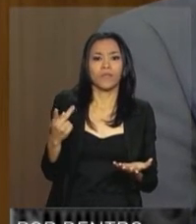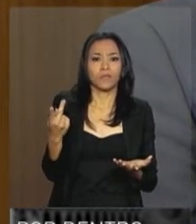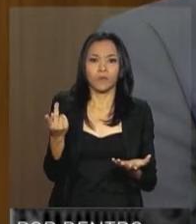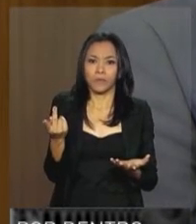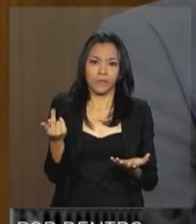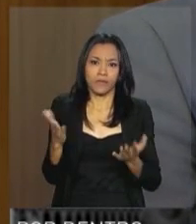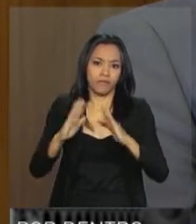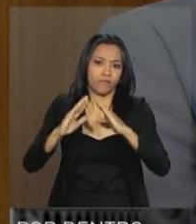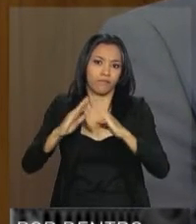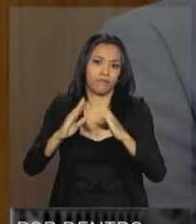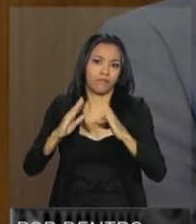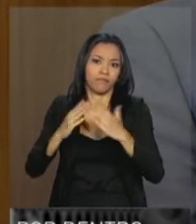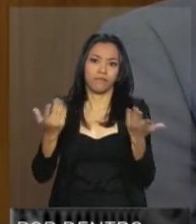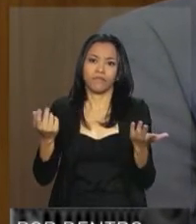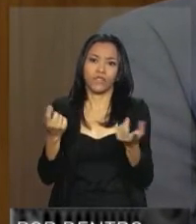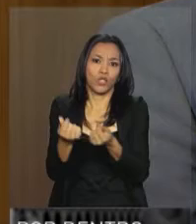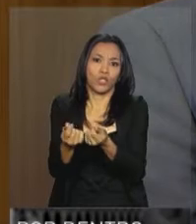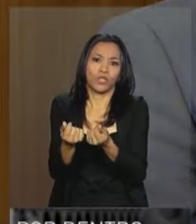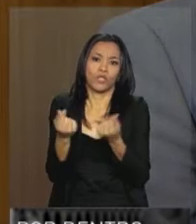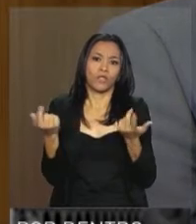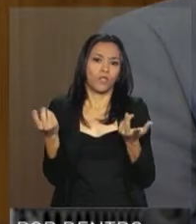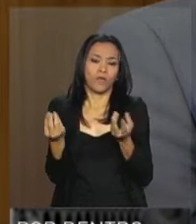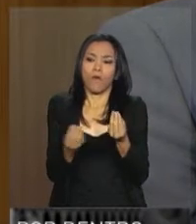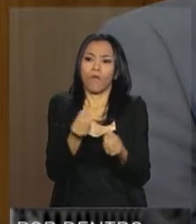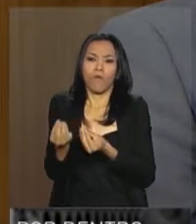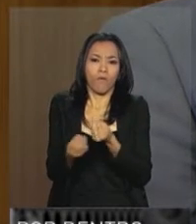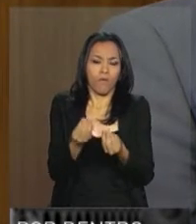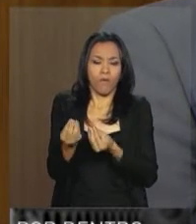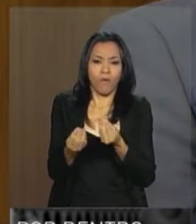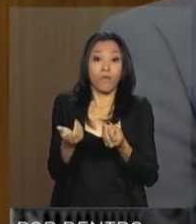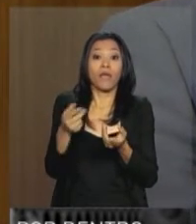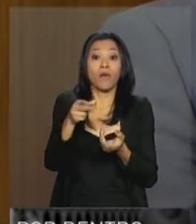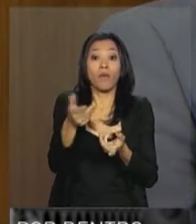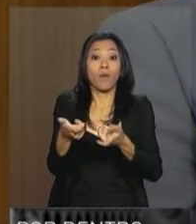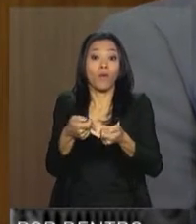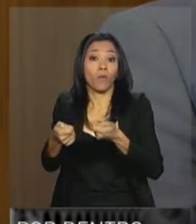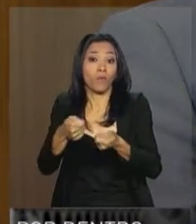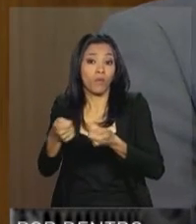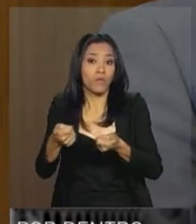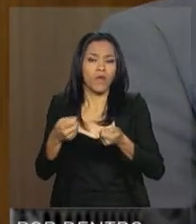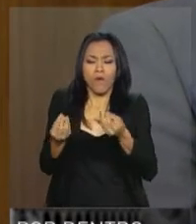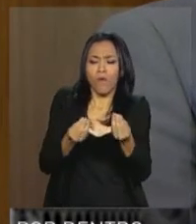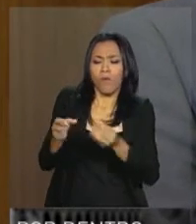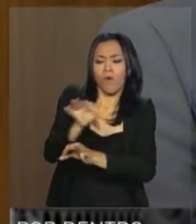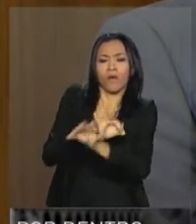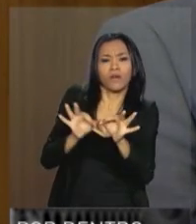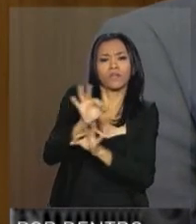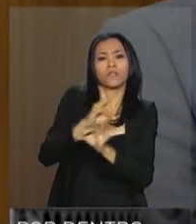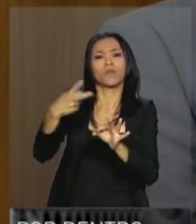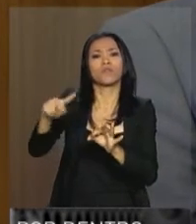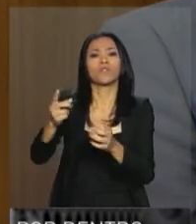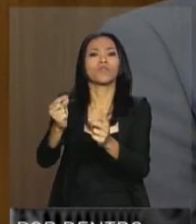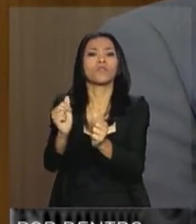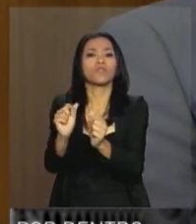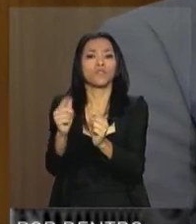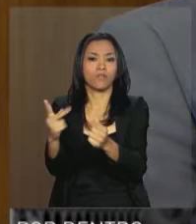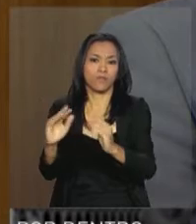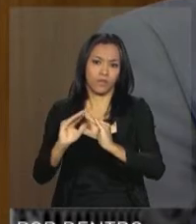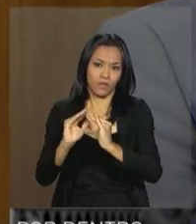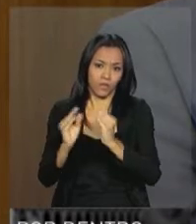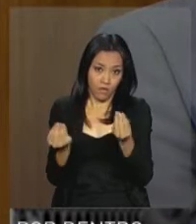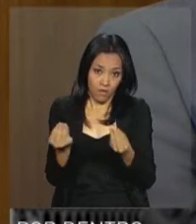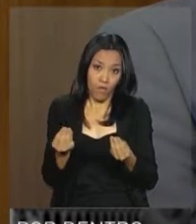aos seus rendimentos cursos relacionados à economia doméstica como organizar o seu próprio orçamento doméstico e